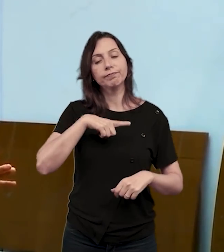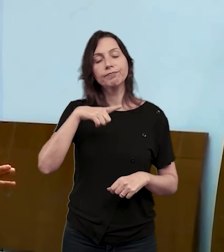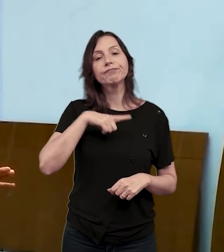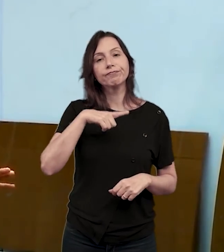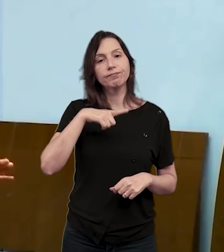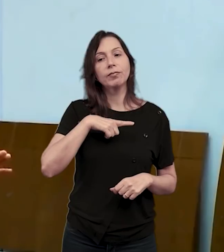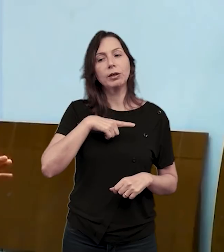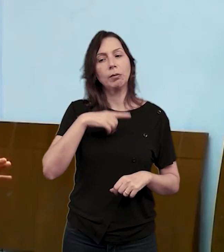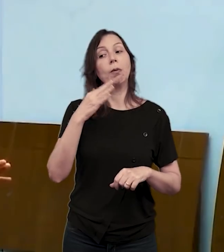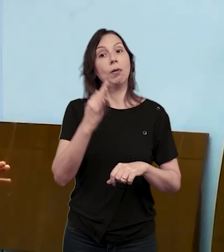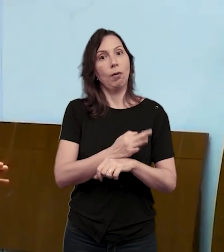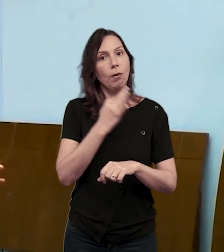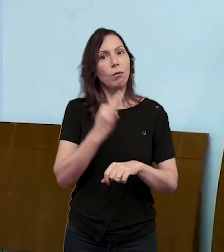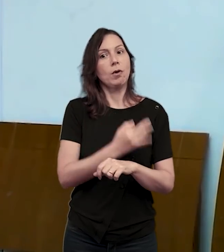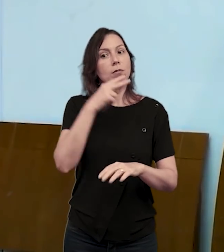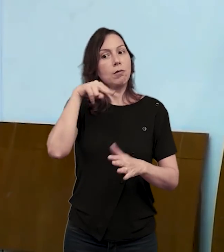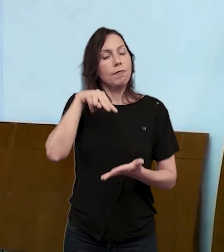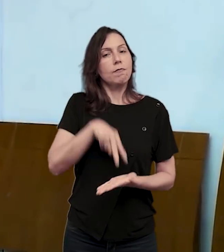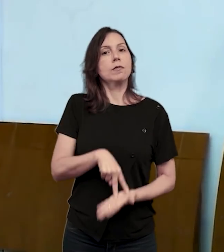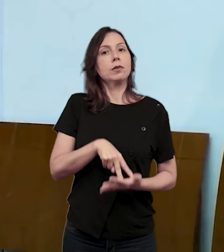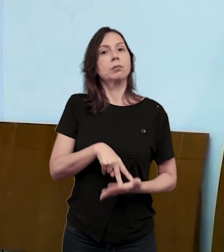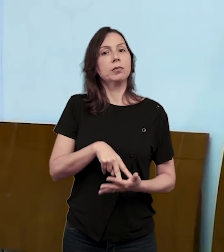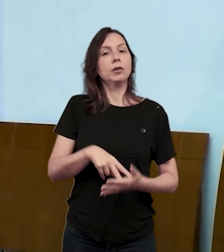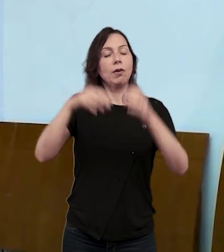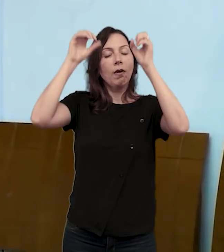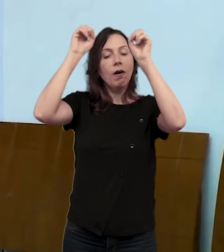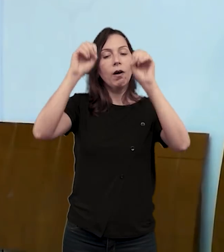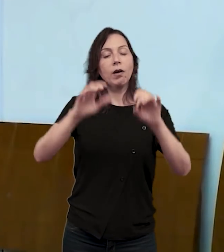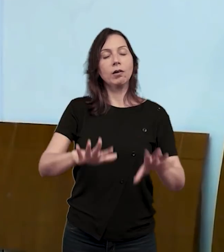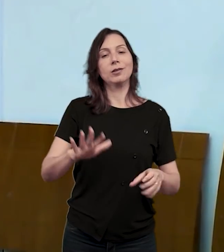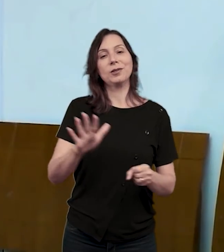Aguenta firme, a minha graça te basta.